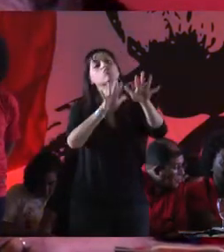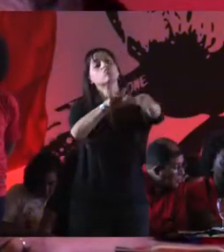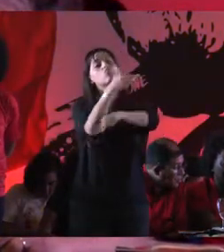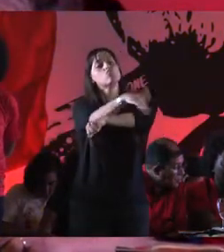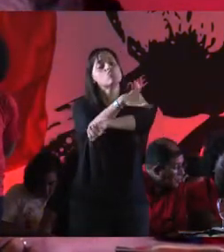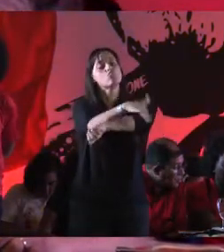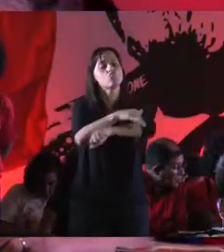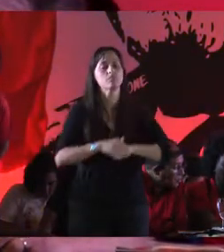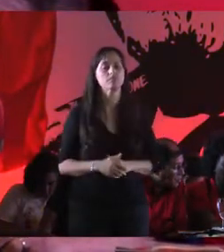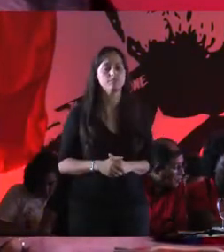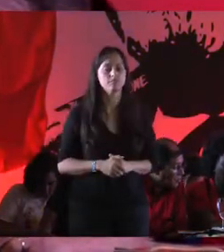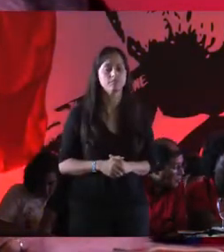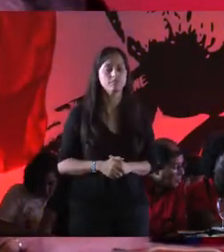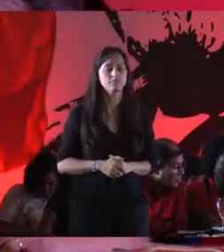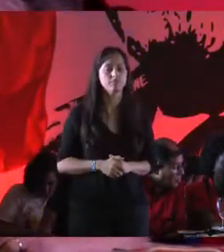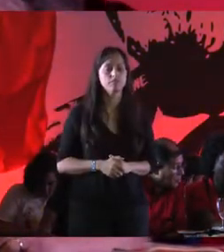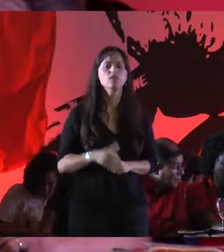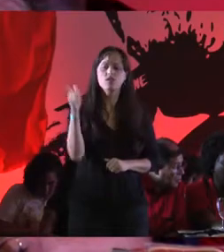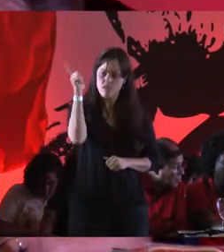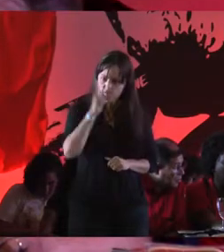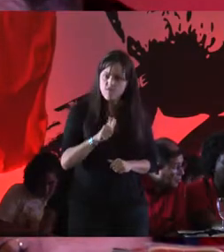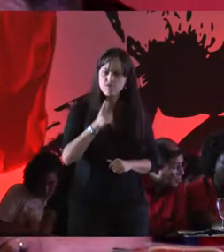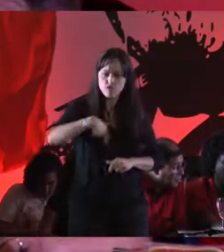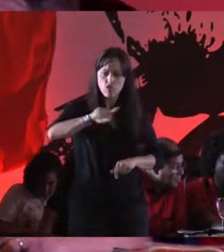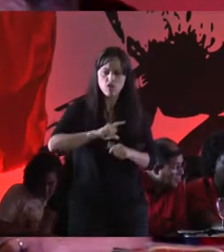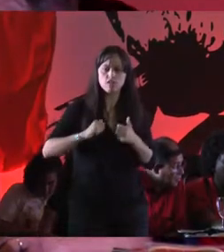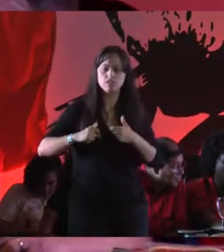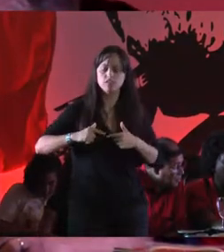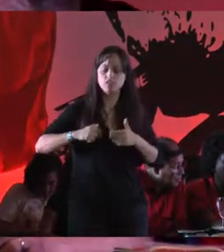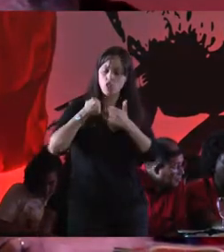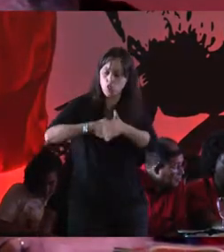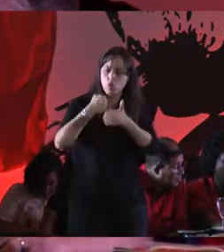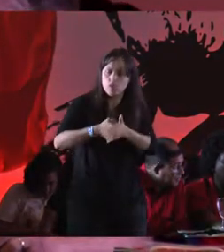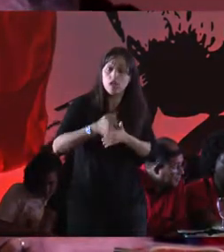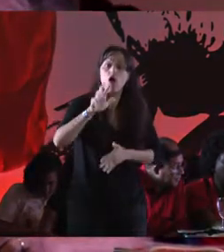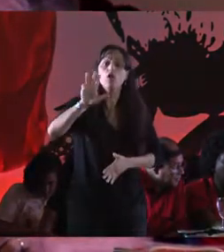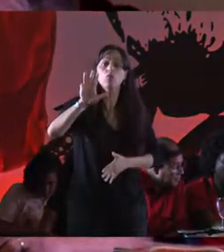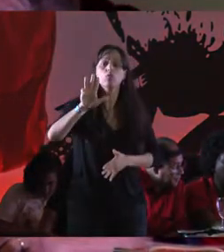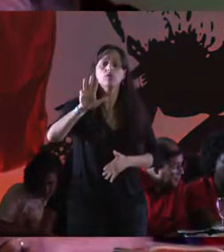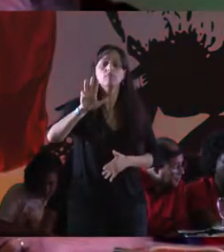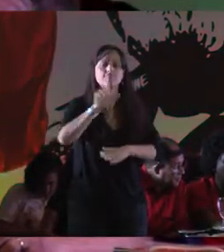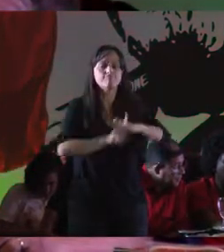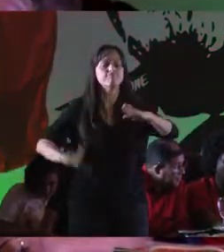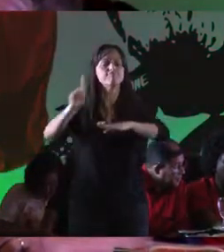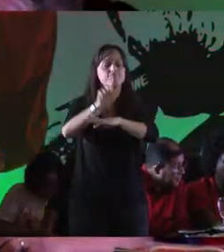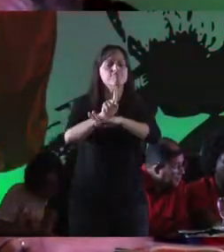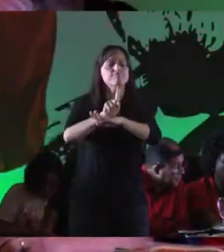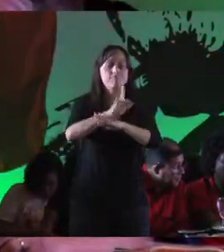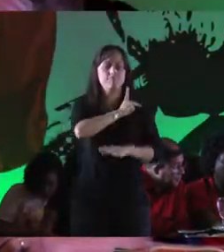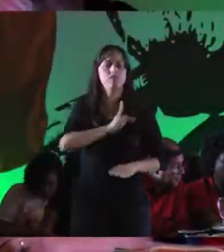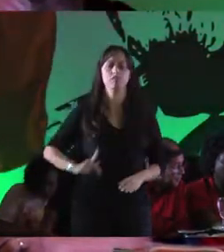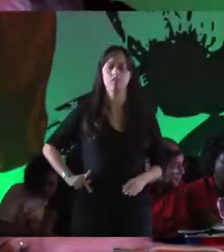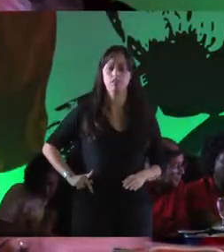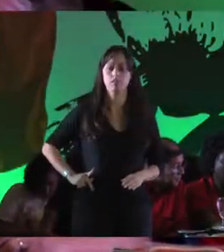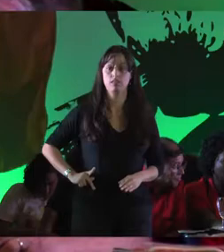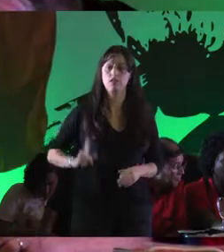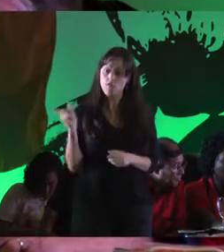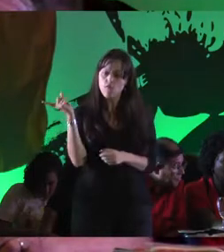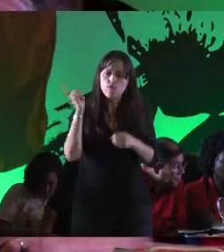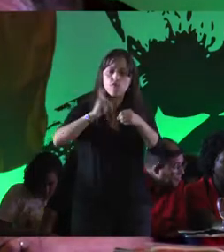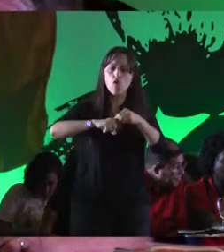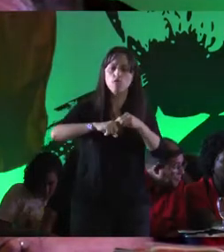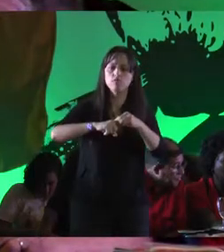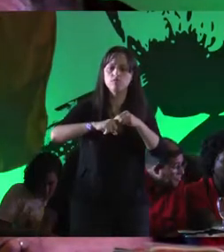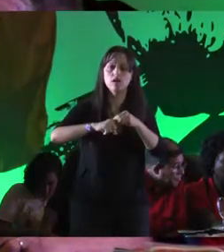Nós vamos fazer de Lula presidente e recuperar a vontade do povo brasileiro